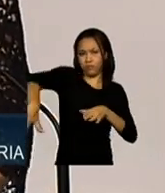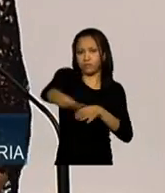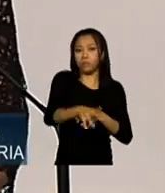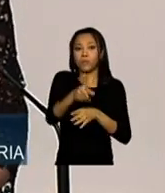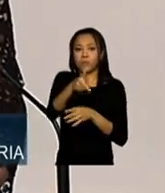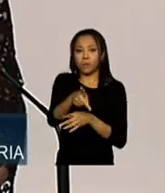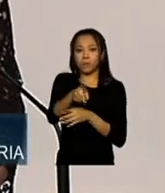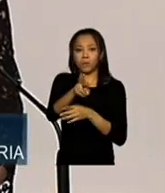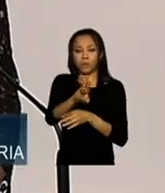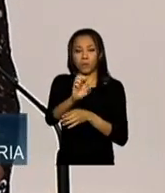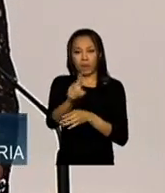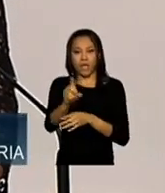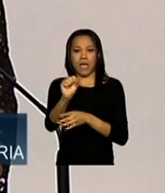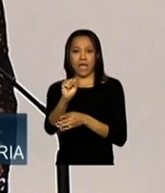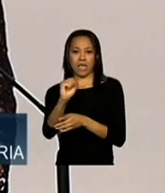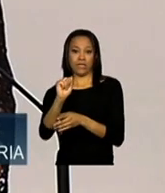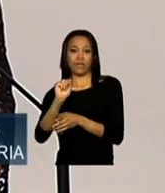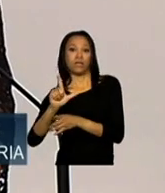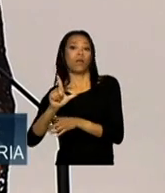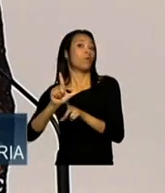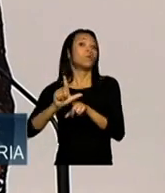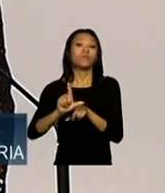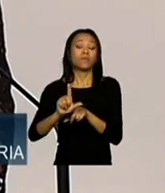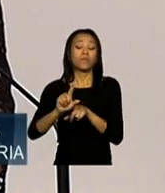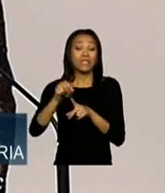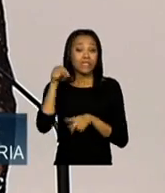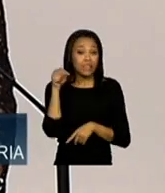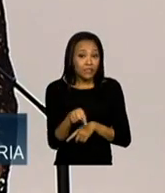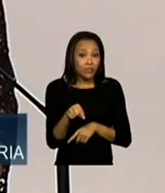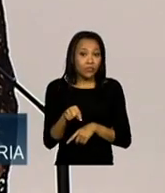Imaginem o quanto isso significará em termos